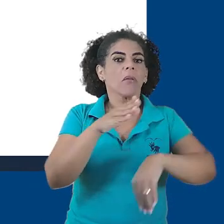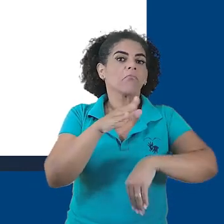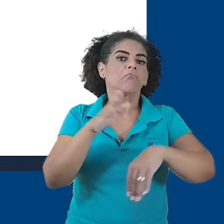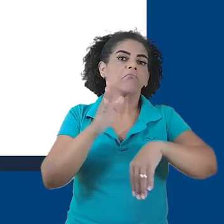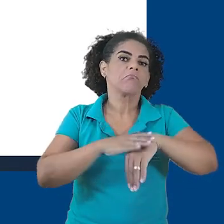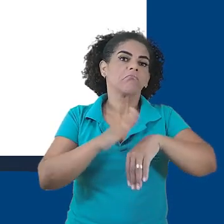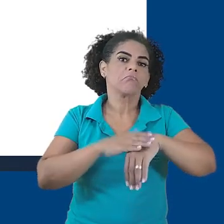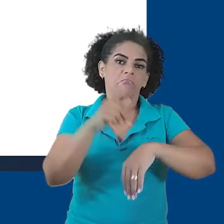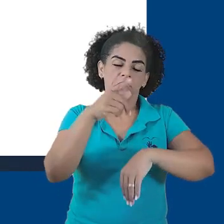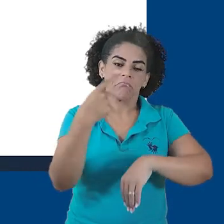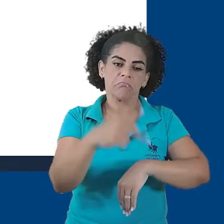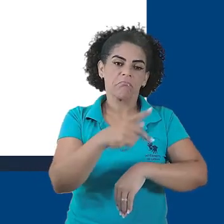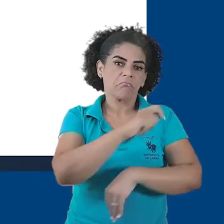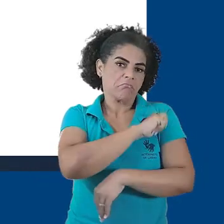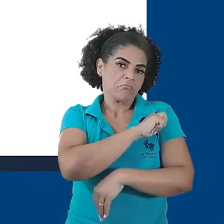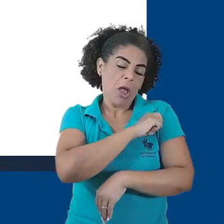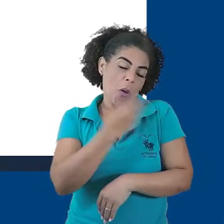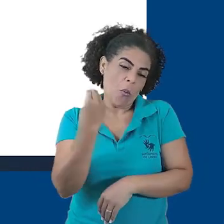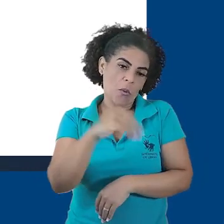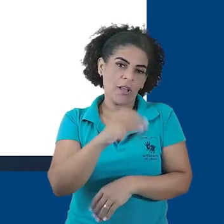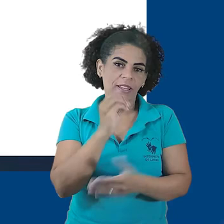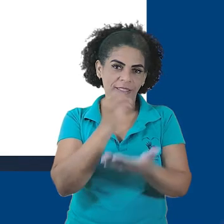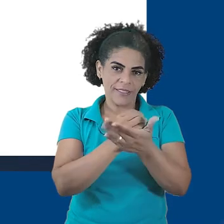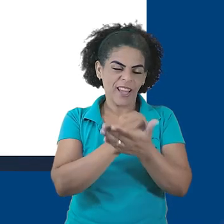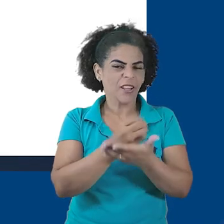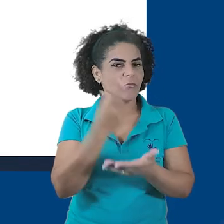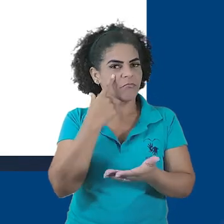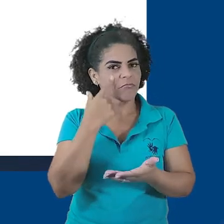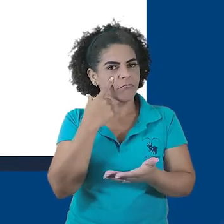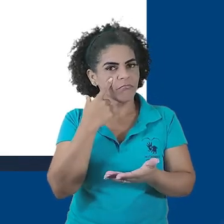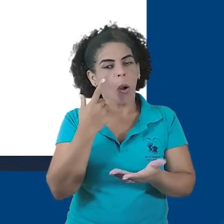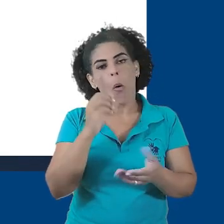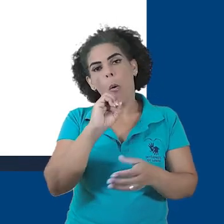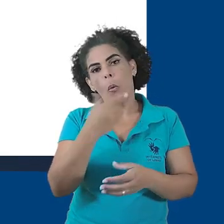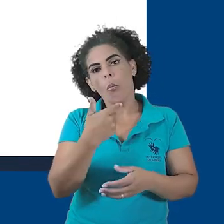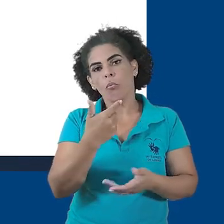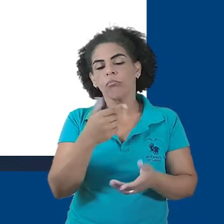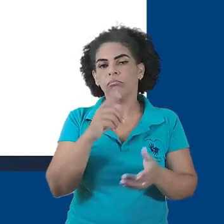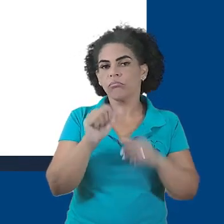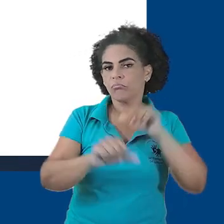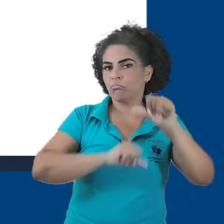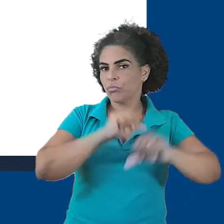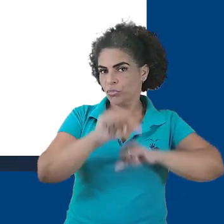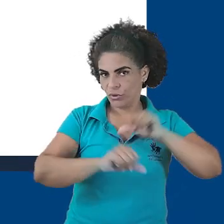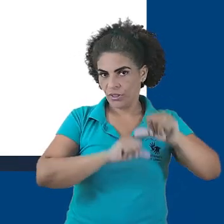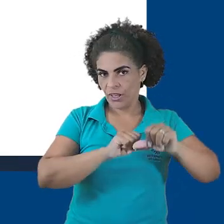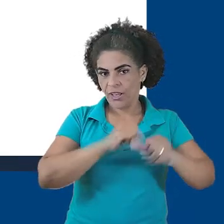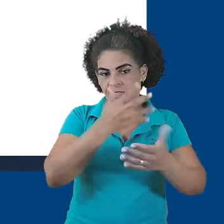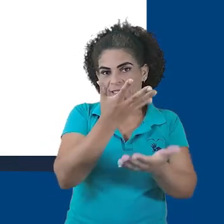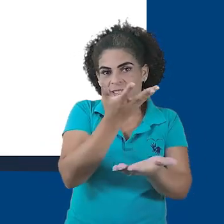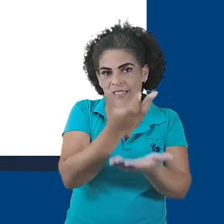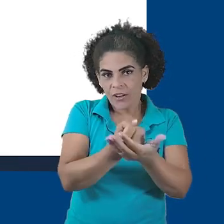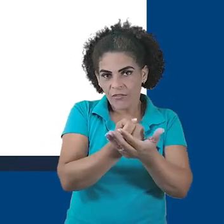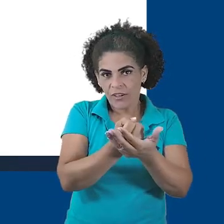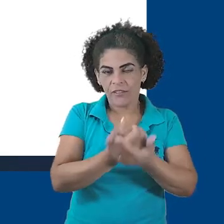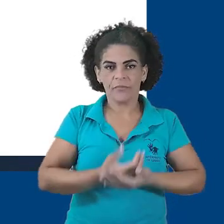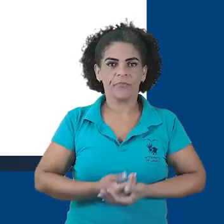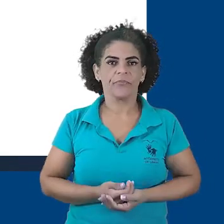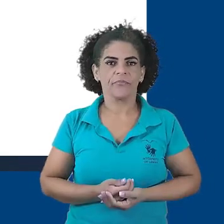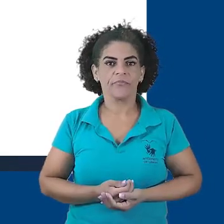a este estudante. Já coloquei uma nota 0 aqui, eu posso escolher a nota 90, escolho